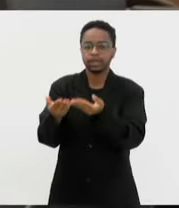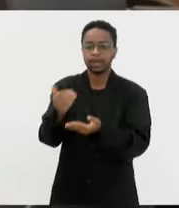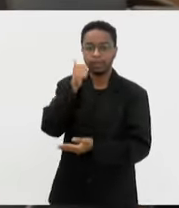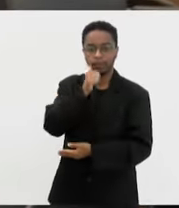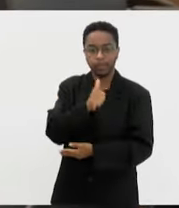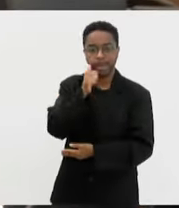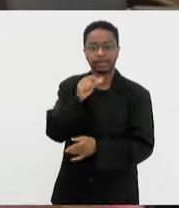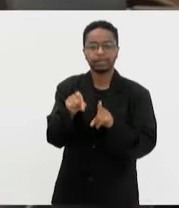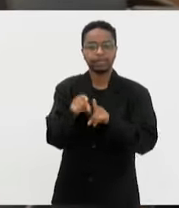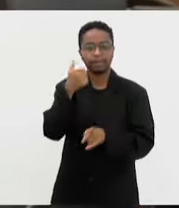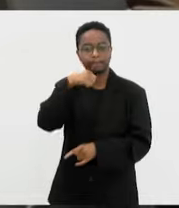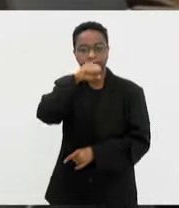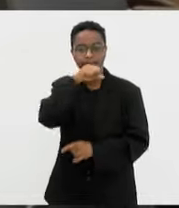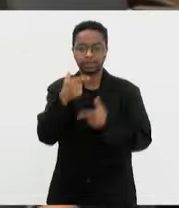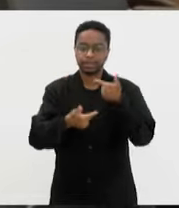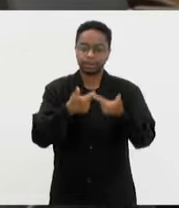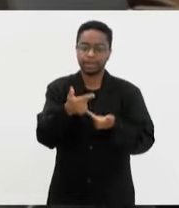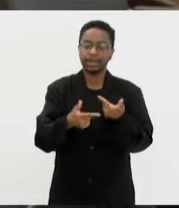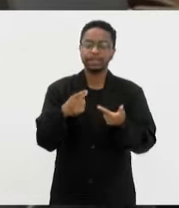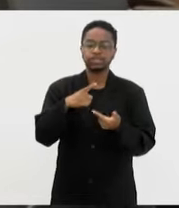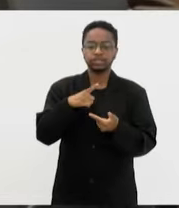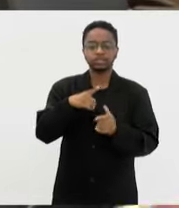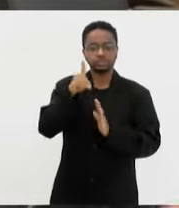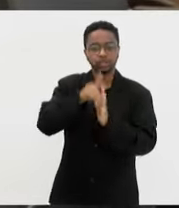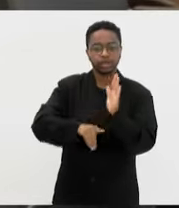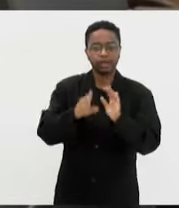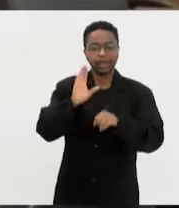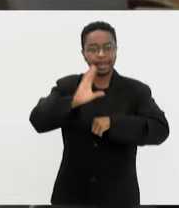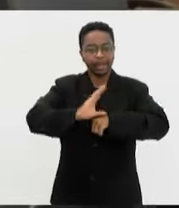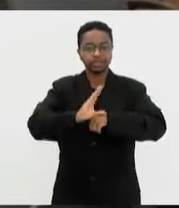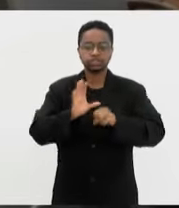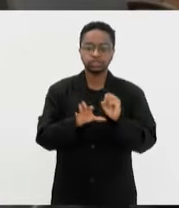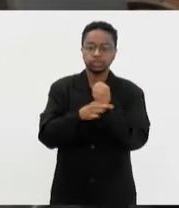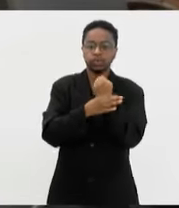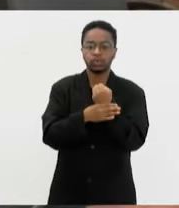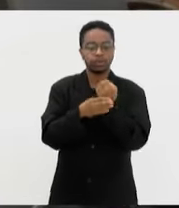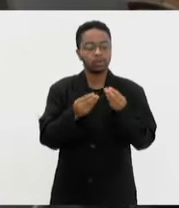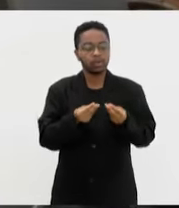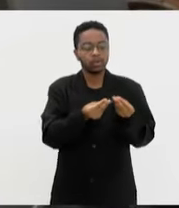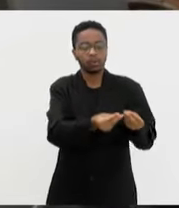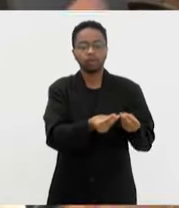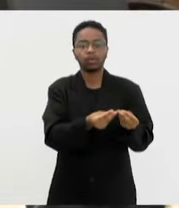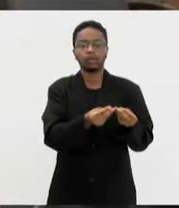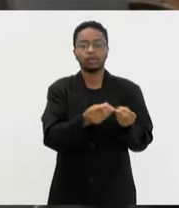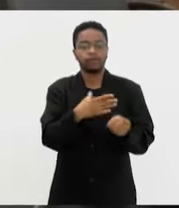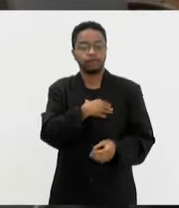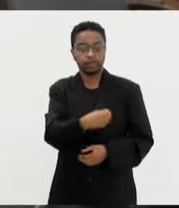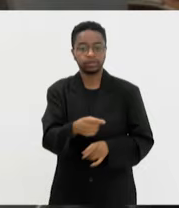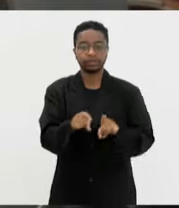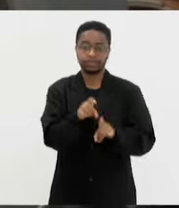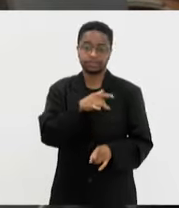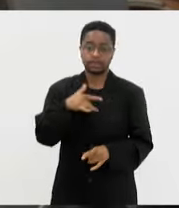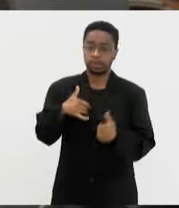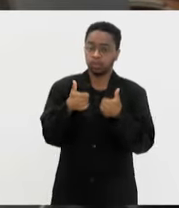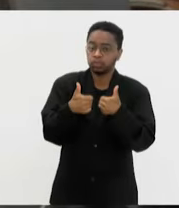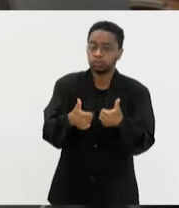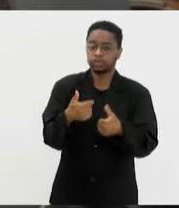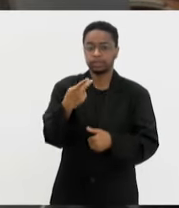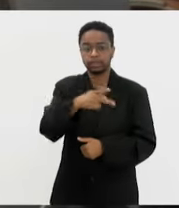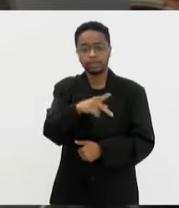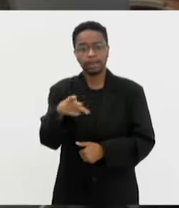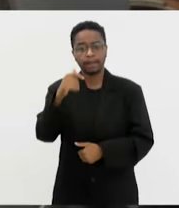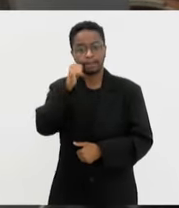mulheres trabalhadoras. Direito a ter uma creche segura para deixar seus filhos, direito à saúde integral das mulheres,